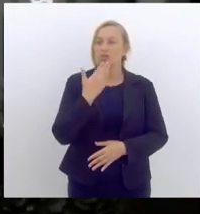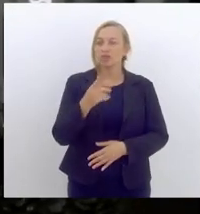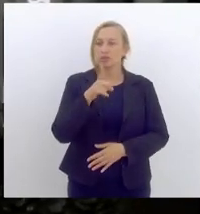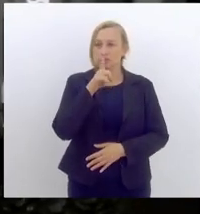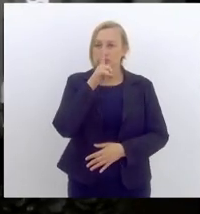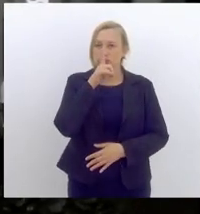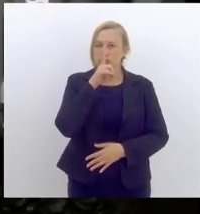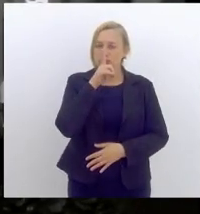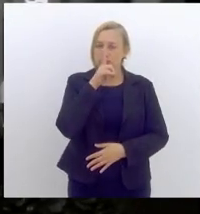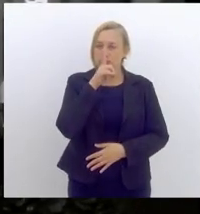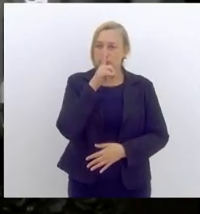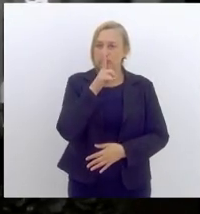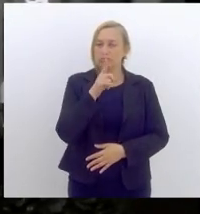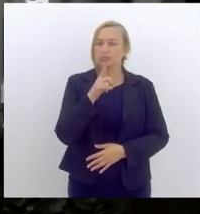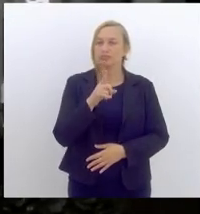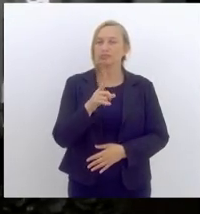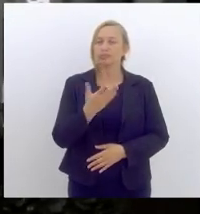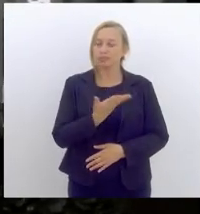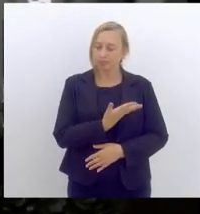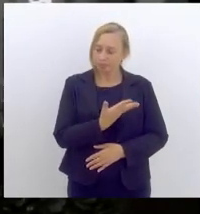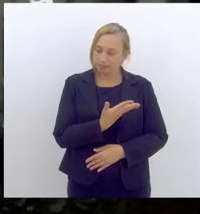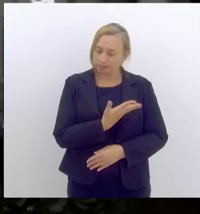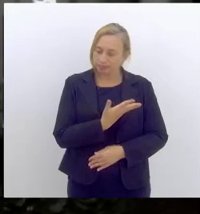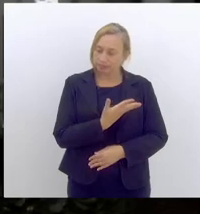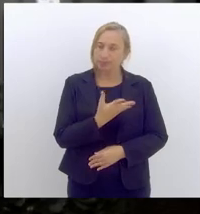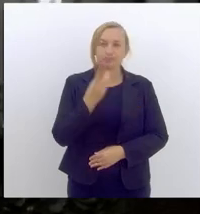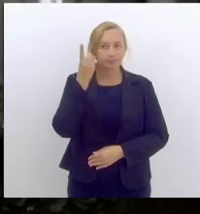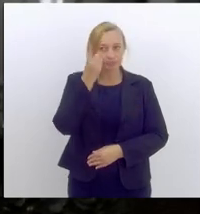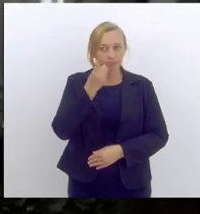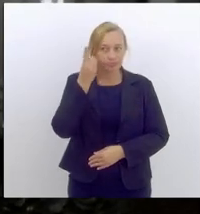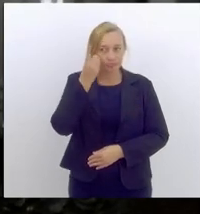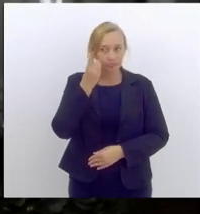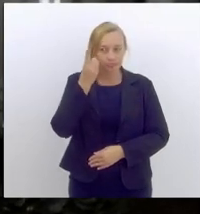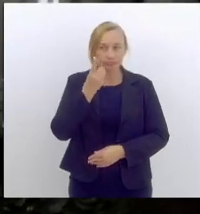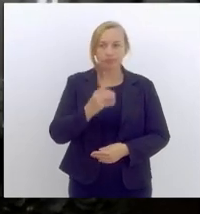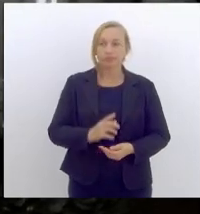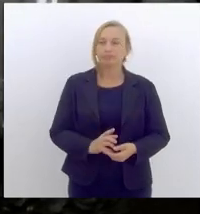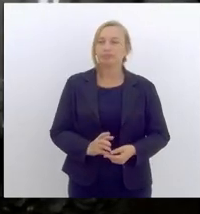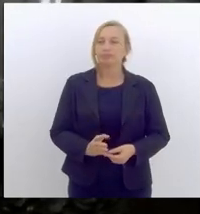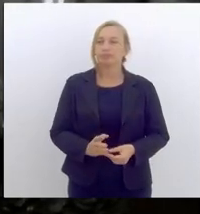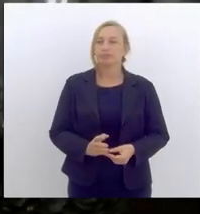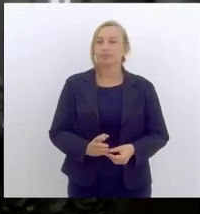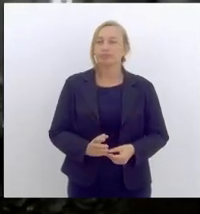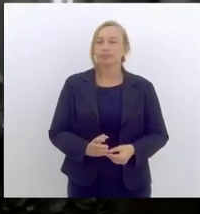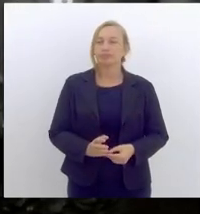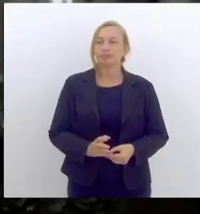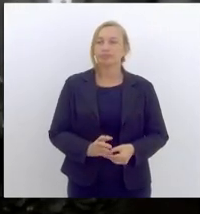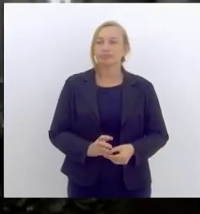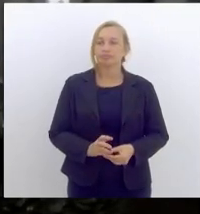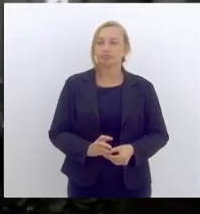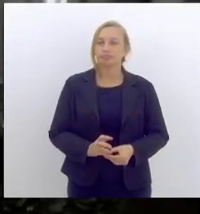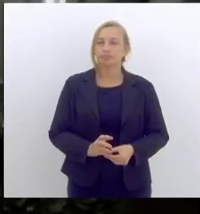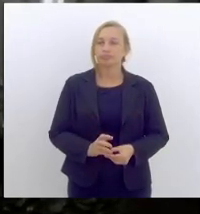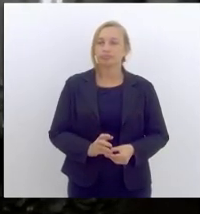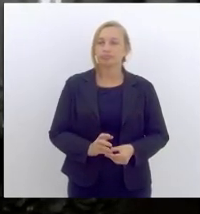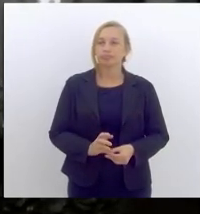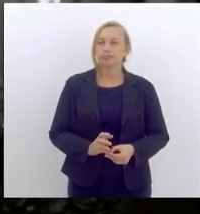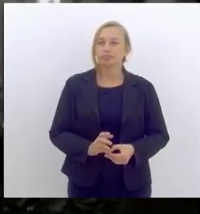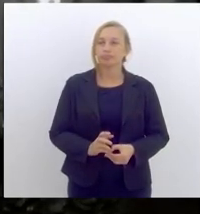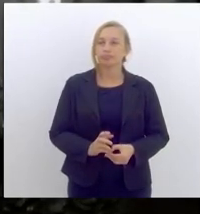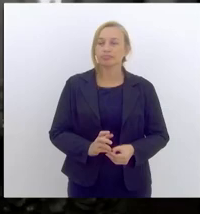os nossos colegas deputados e deputadas. As secretárias...